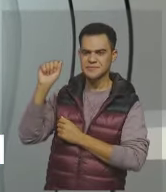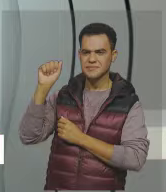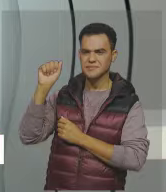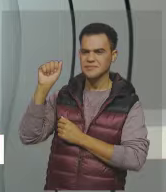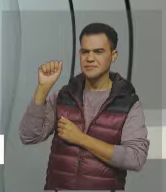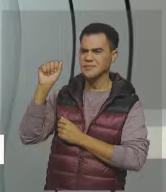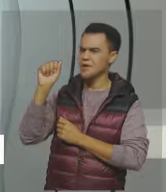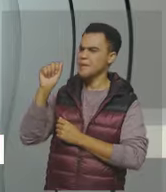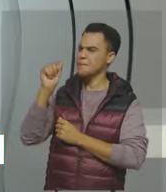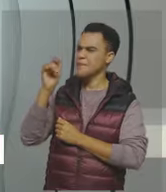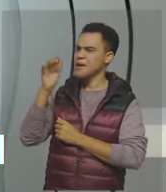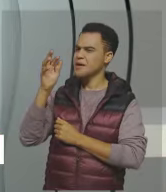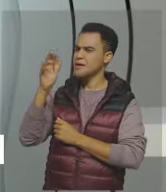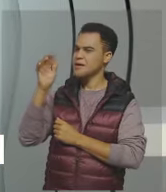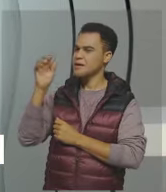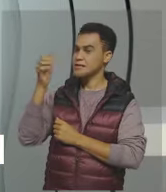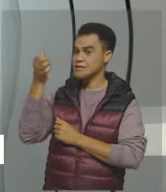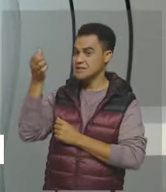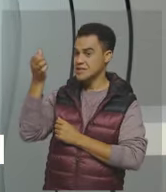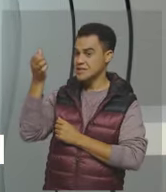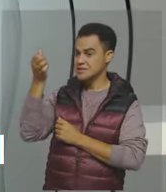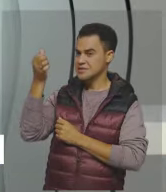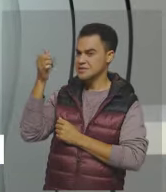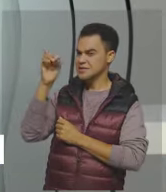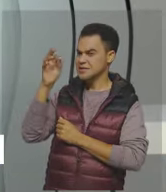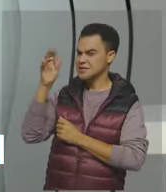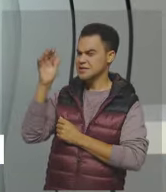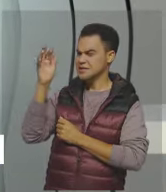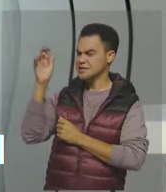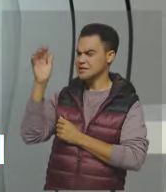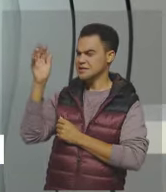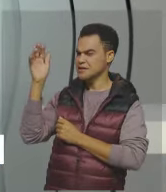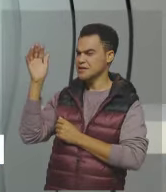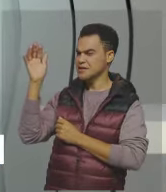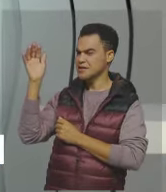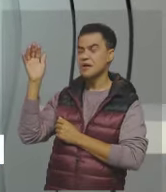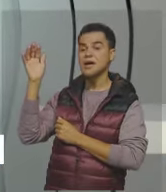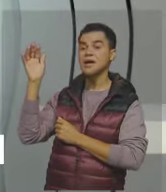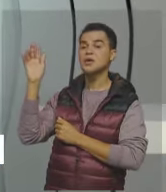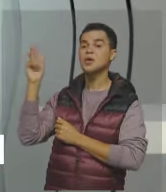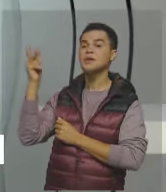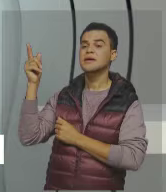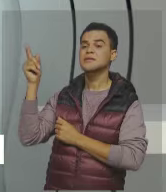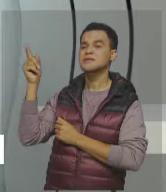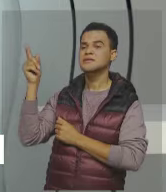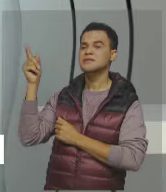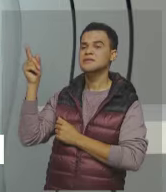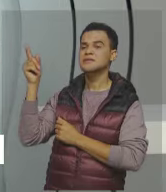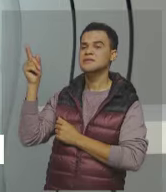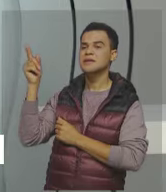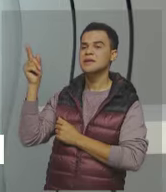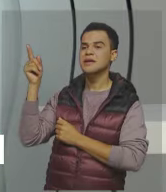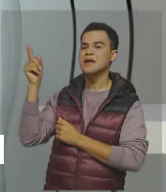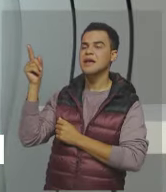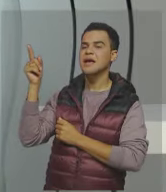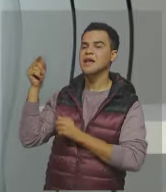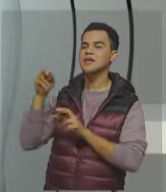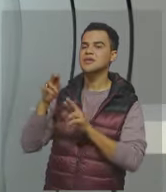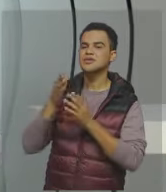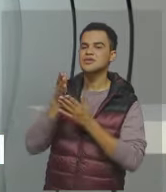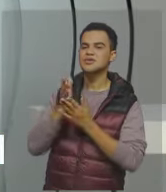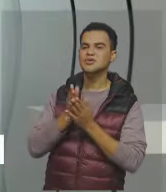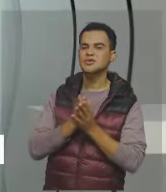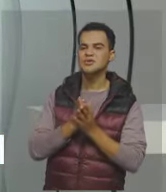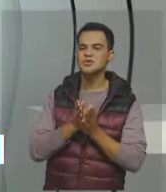de 6 ohms, que está aqui, e ao chegar aqui, ó, o que está acontecendo? Uma divisão. Eu tenho esse